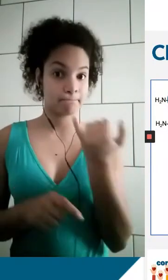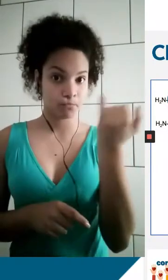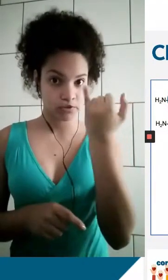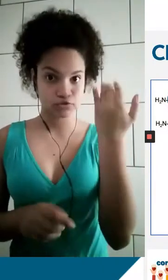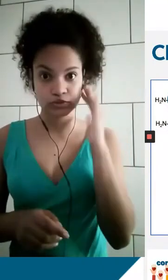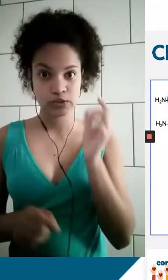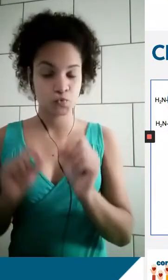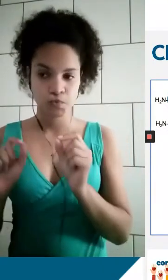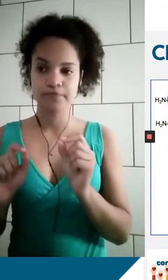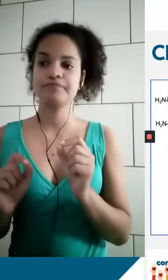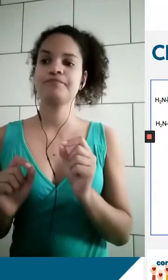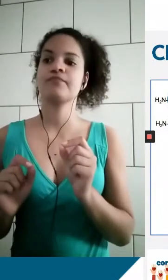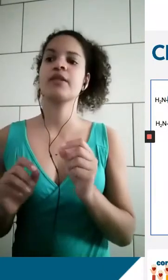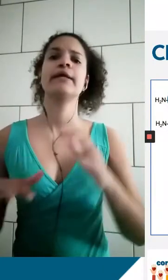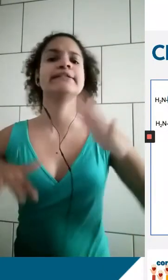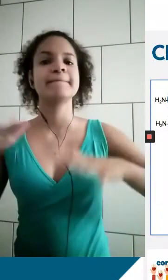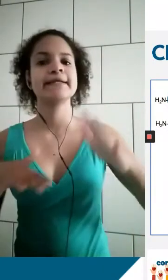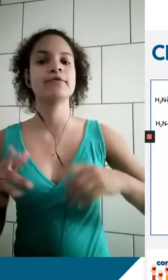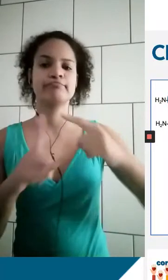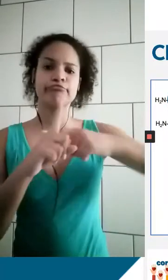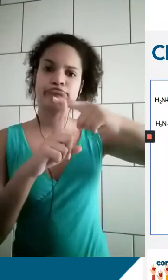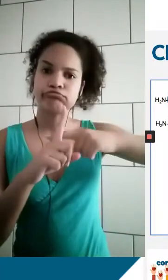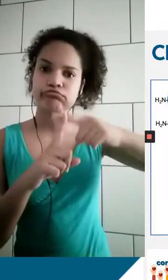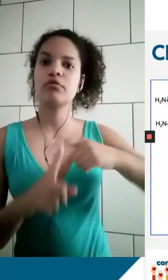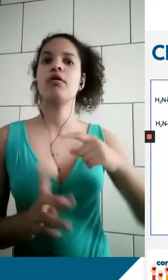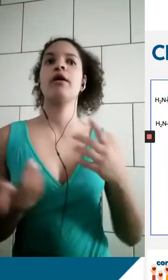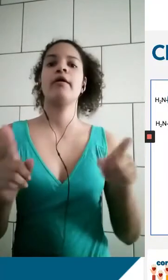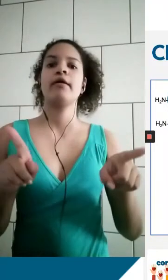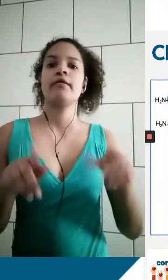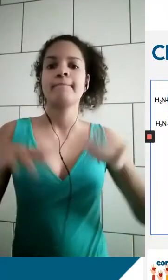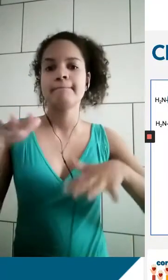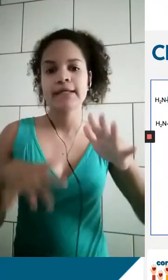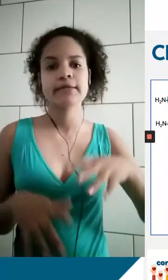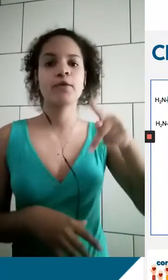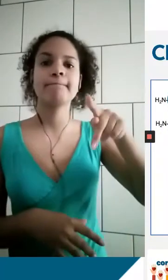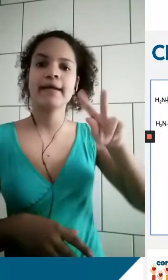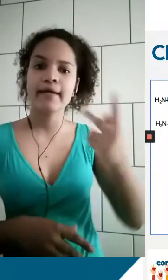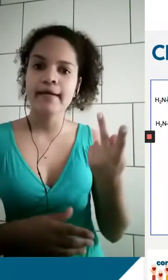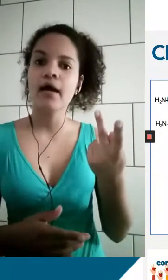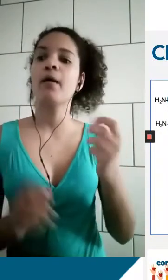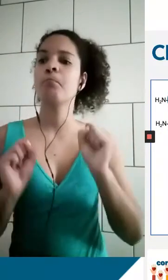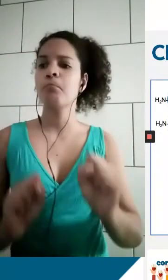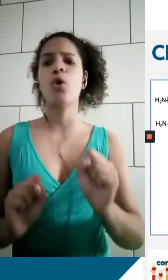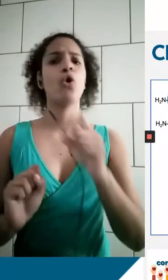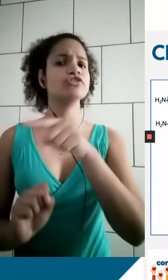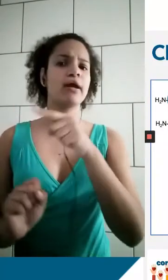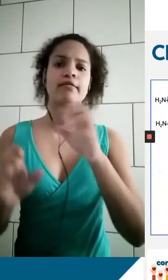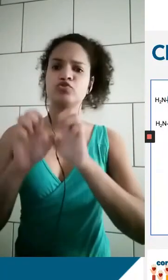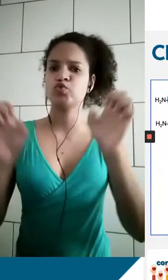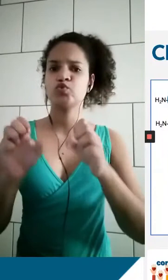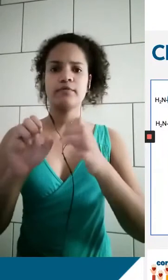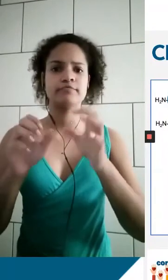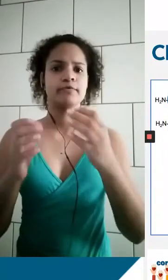que variações de pH, variações de temperatura, podem fazer o que a gente chama de desnaturação da proteína. Ela perde a